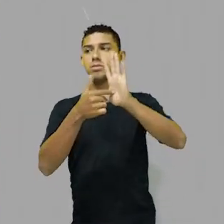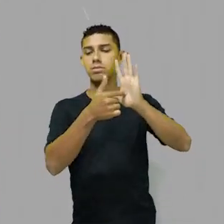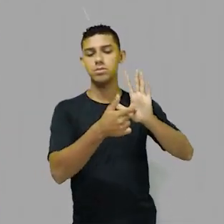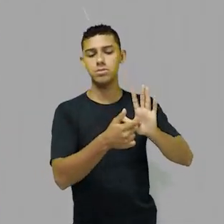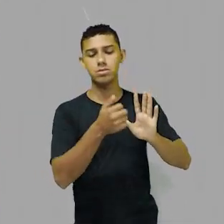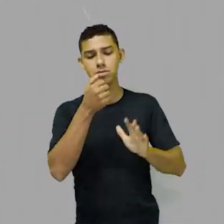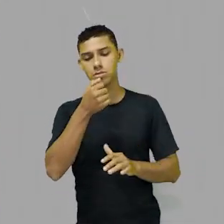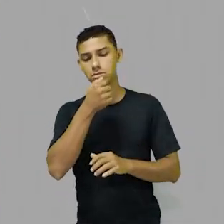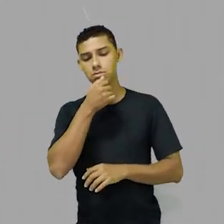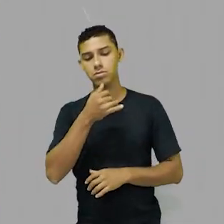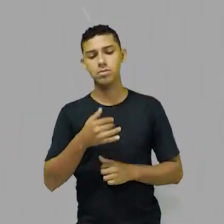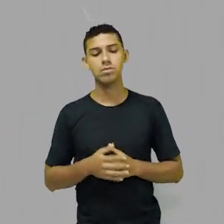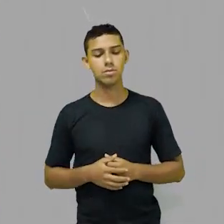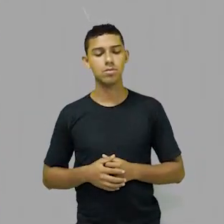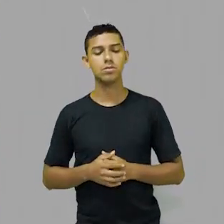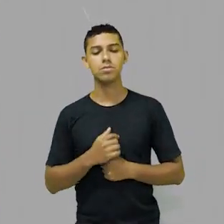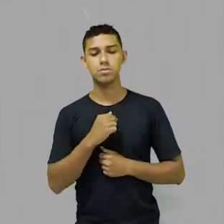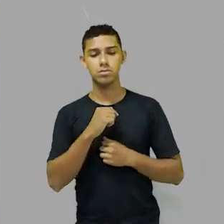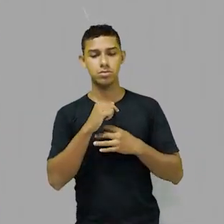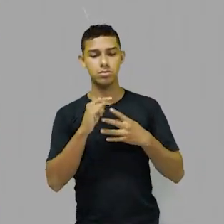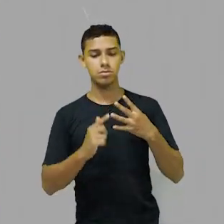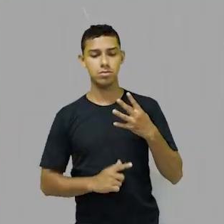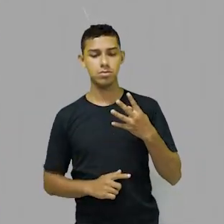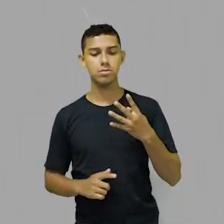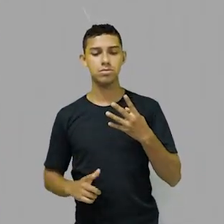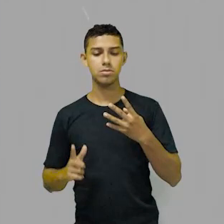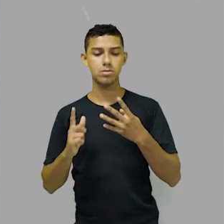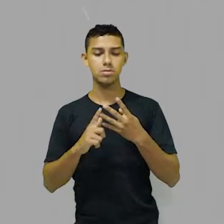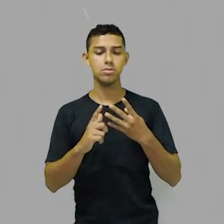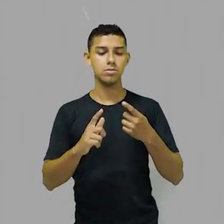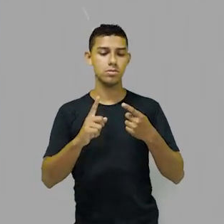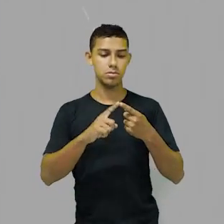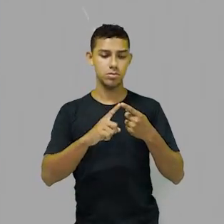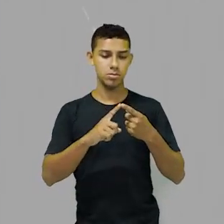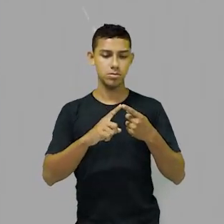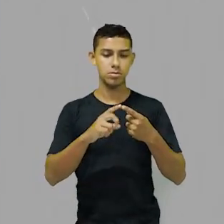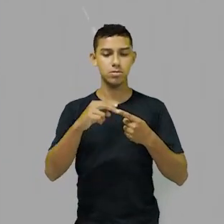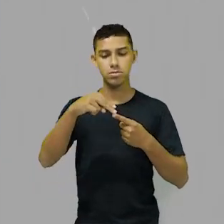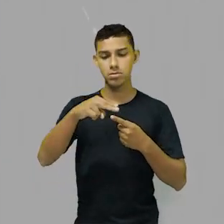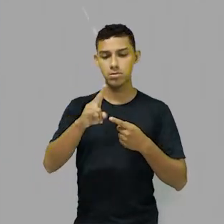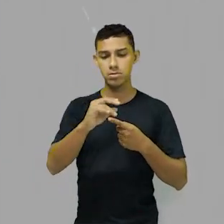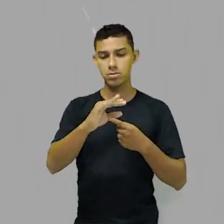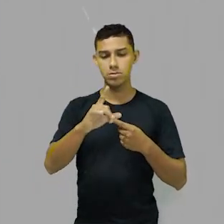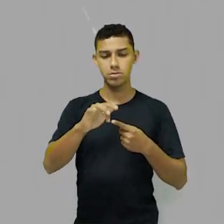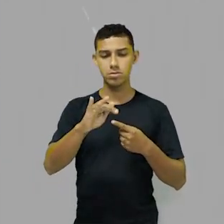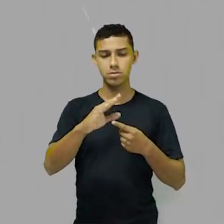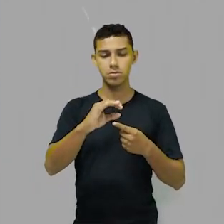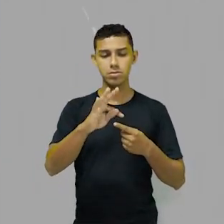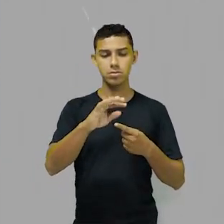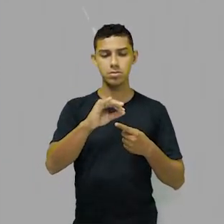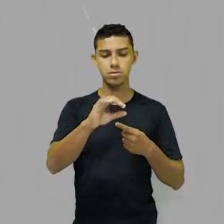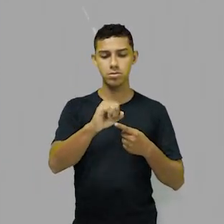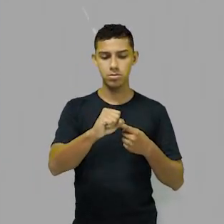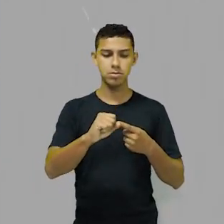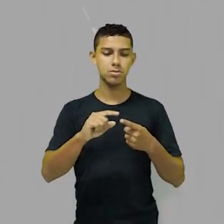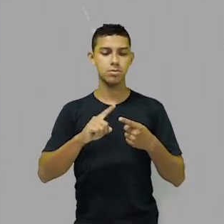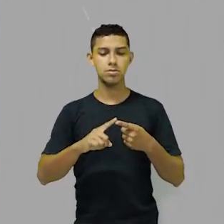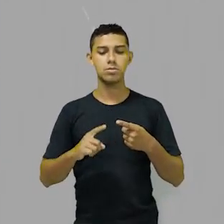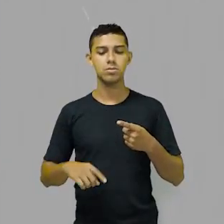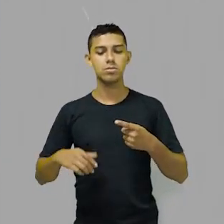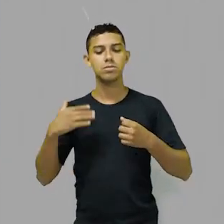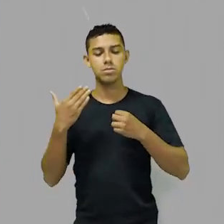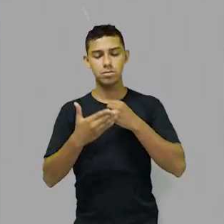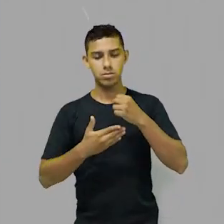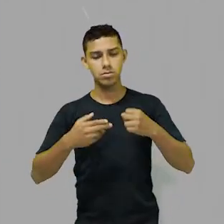né, que na molécula de DNA ela é formada por nucleotídeos, e esses nucleotídeos têm ali as